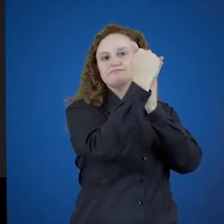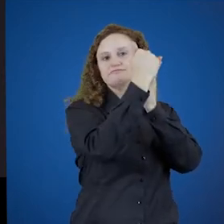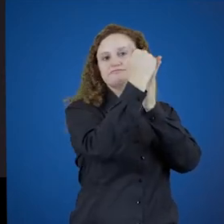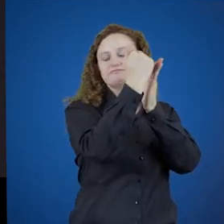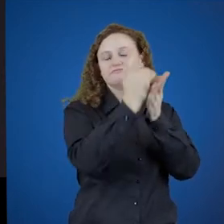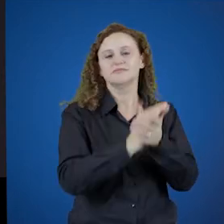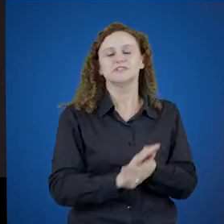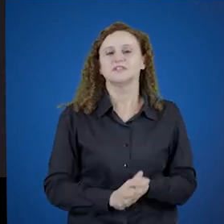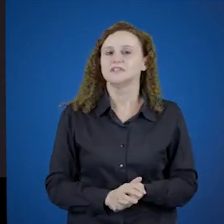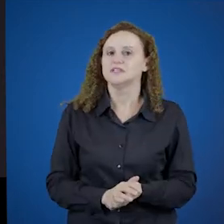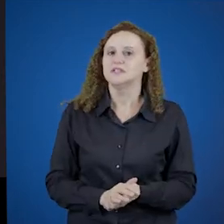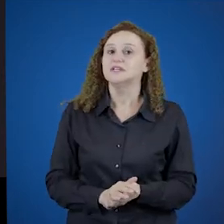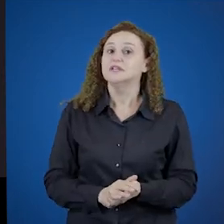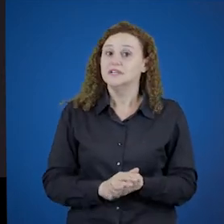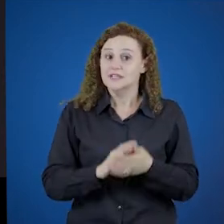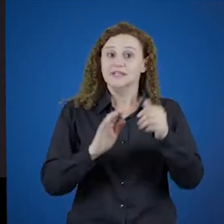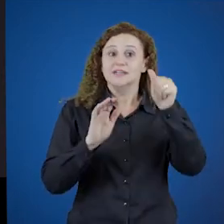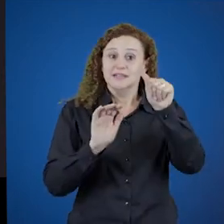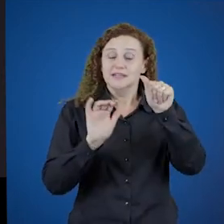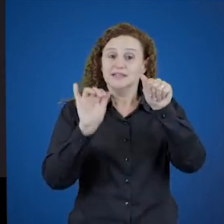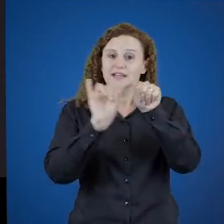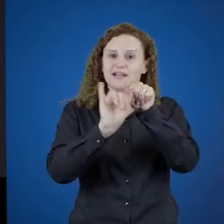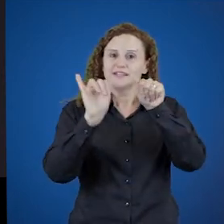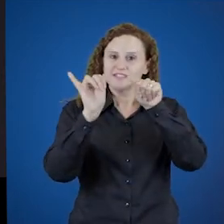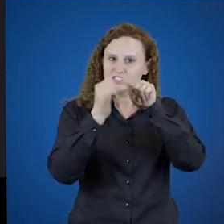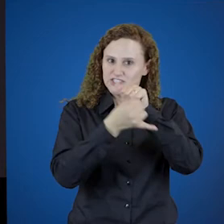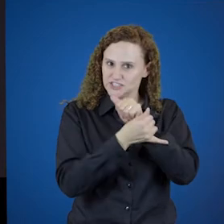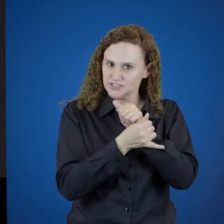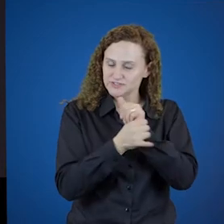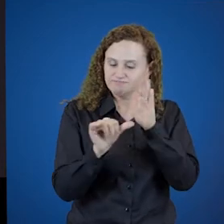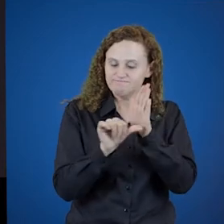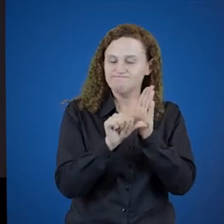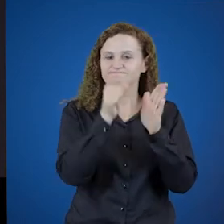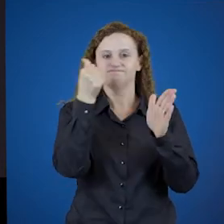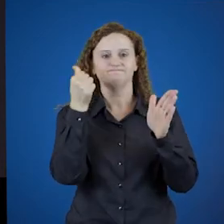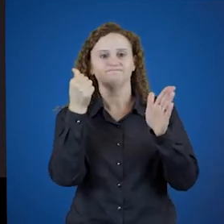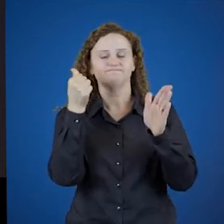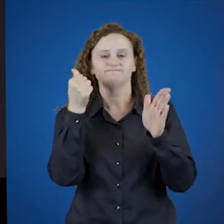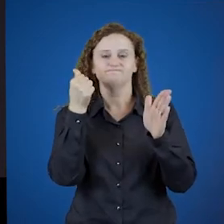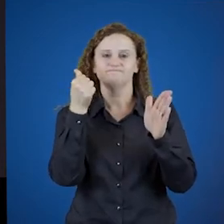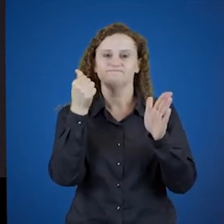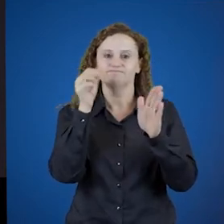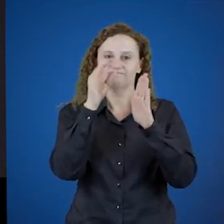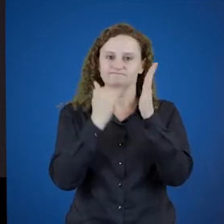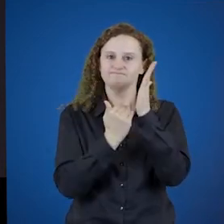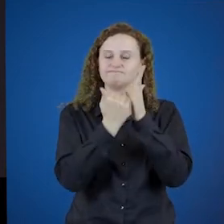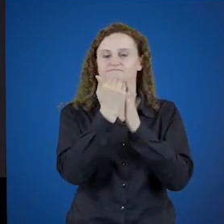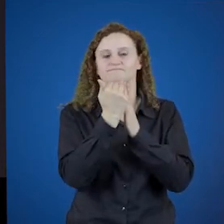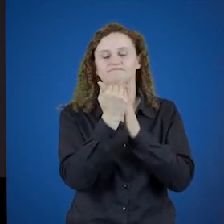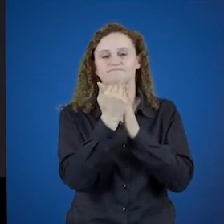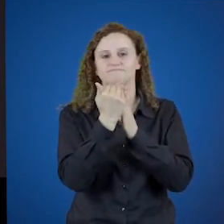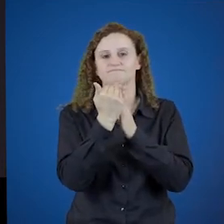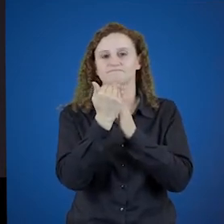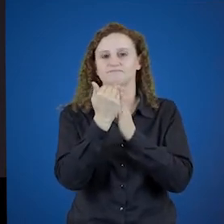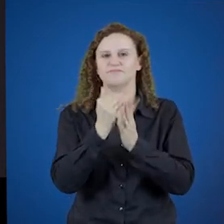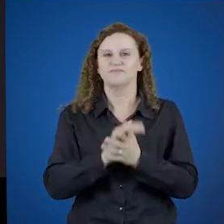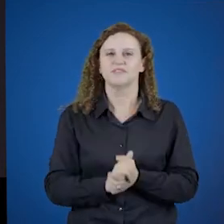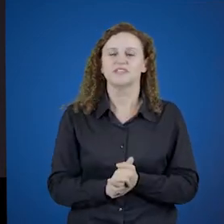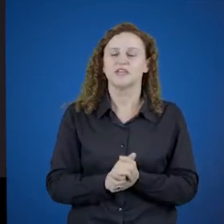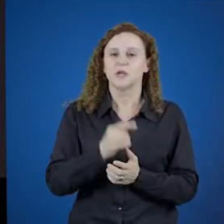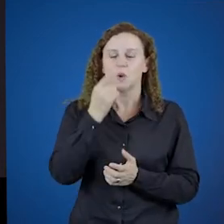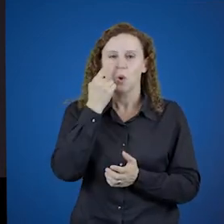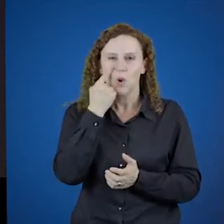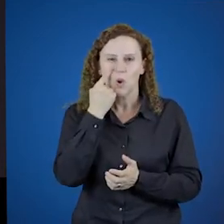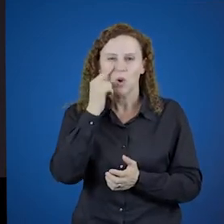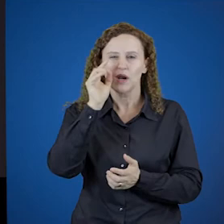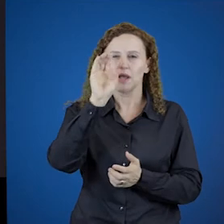e atentos a isso então eu tenho o adjetivo por exemplo o adjetivo bom então